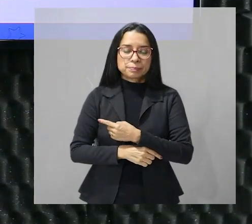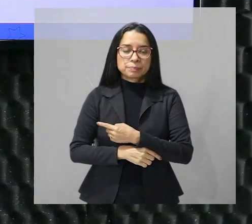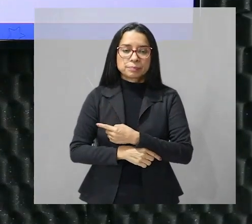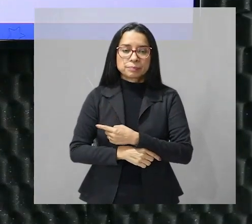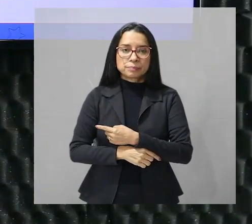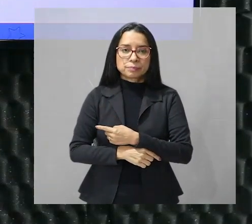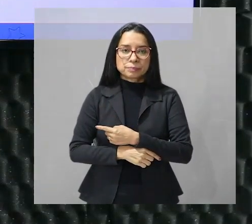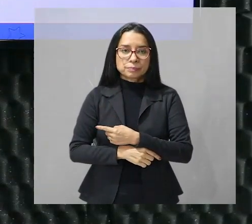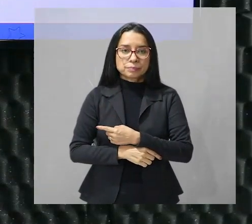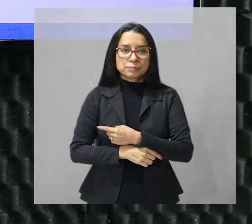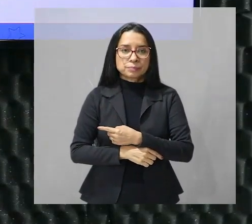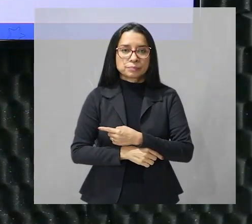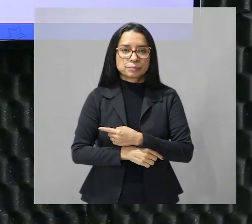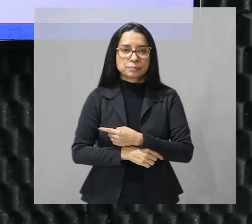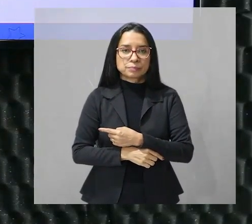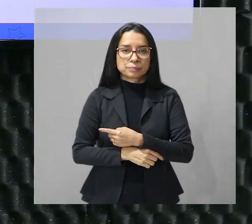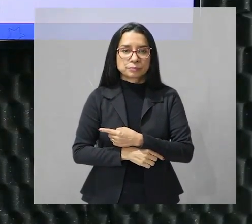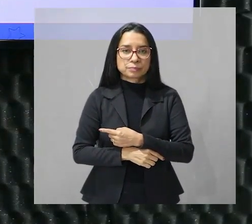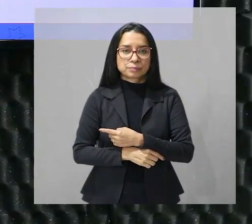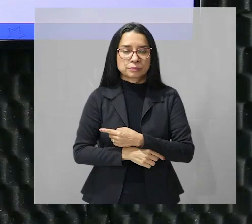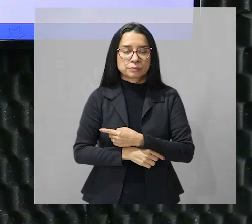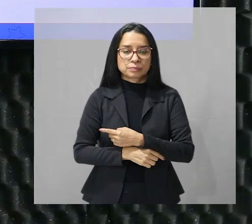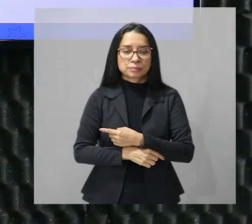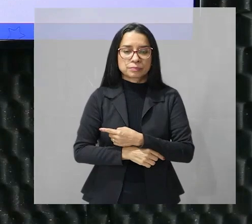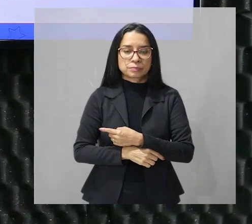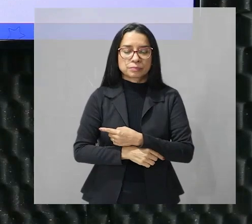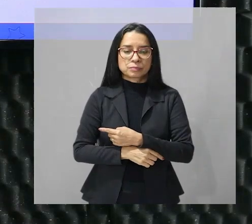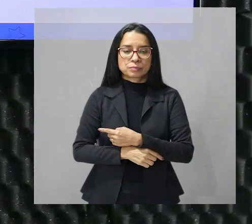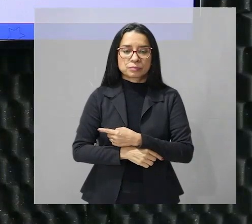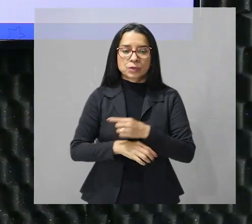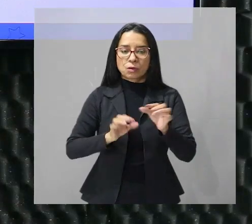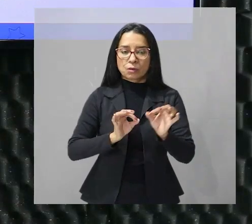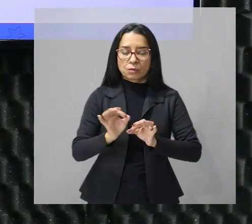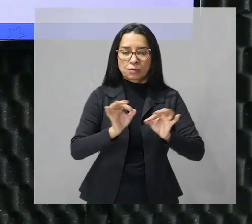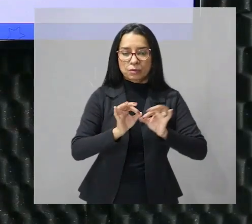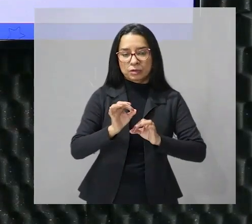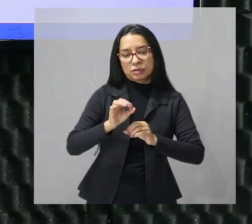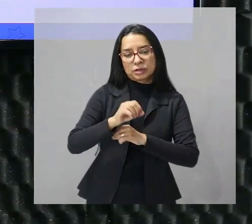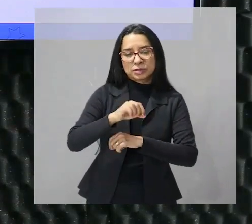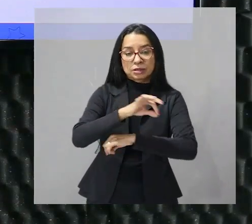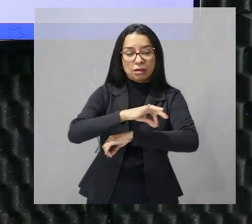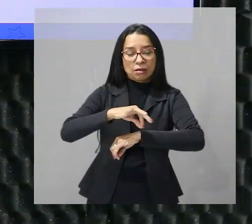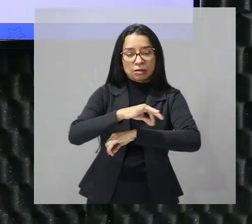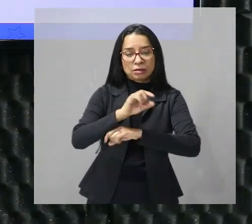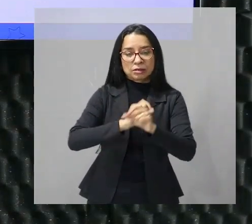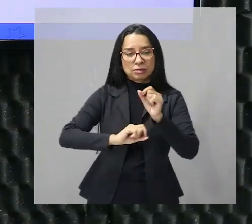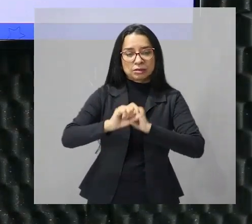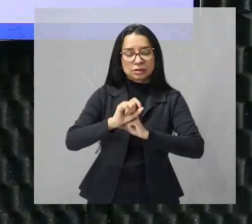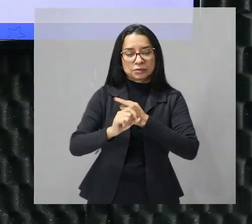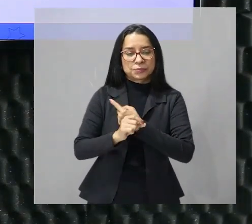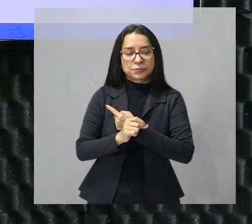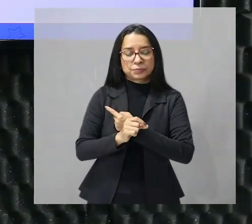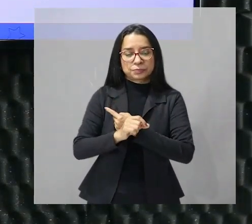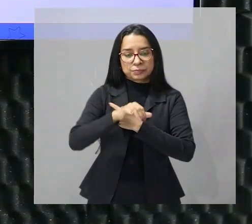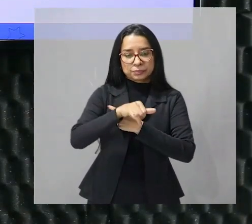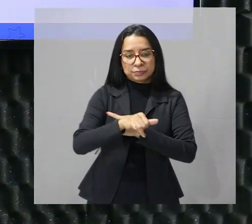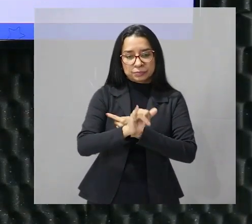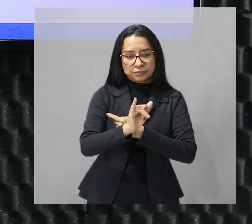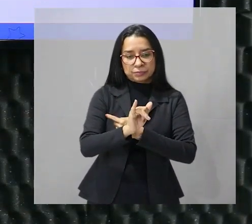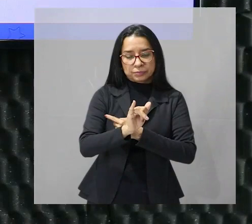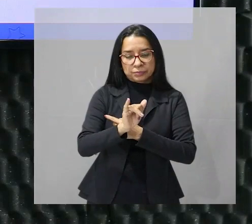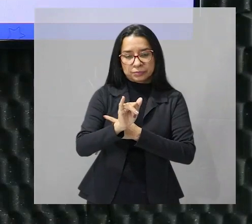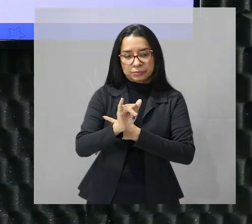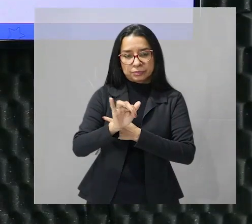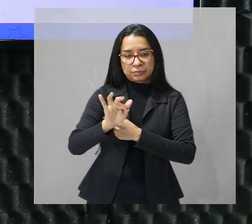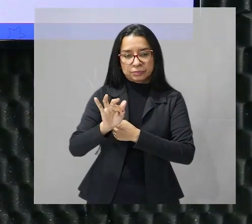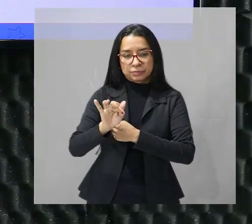B menos 85, certo? Agora, resta montar a equação da reta, ela é dada por Y igual a